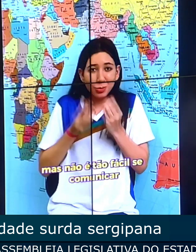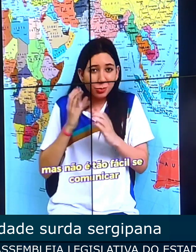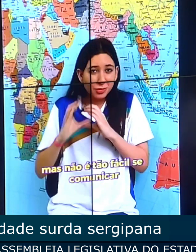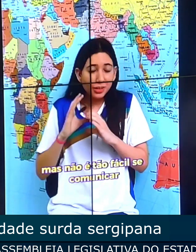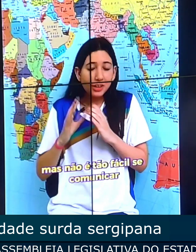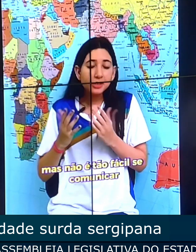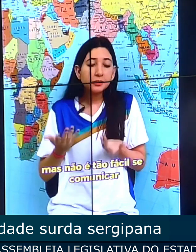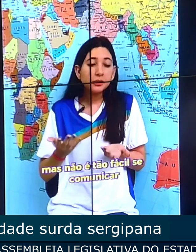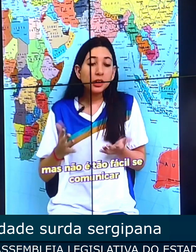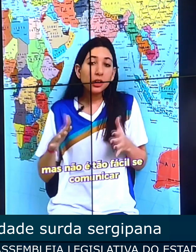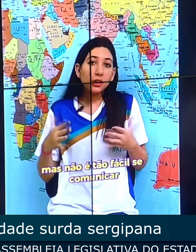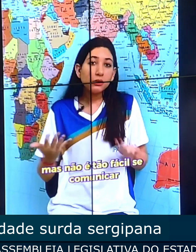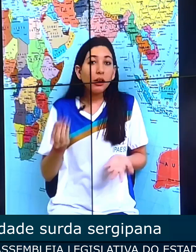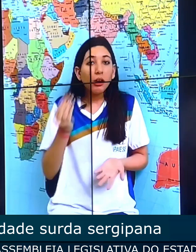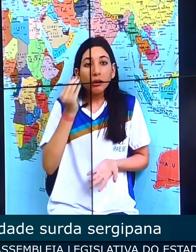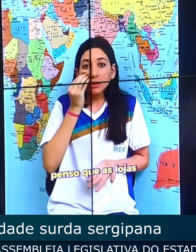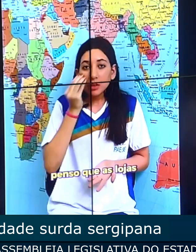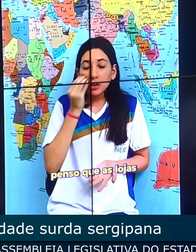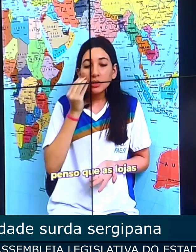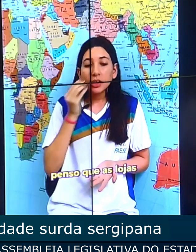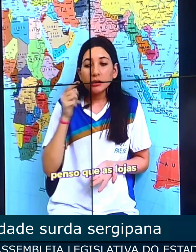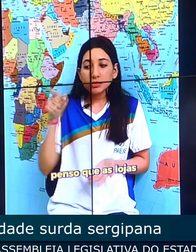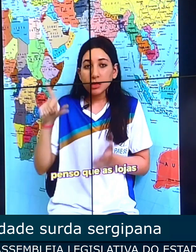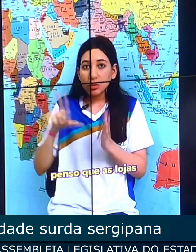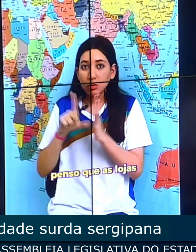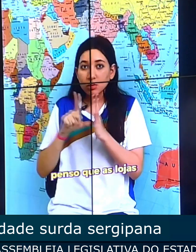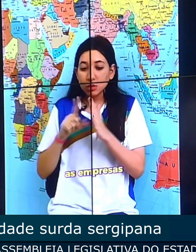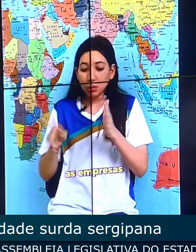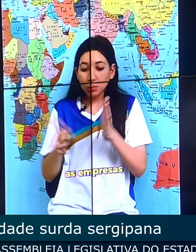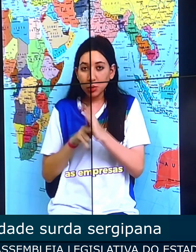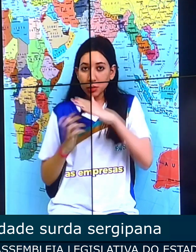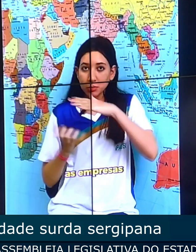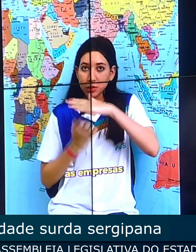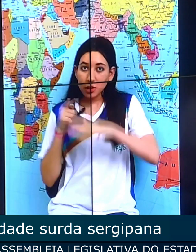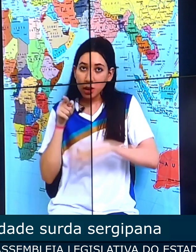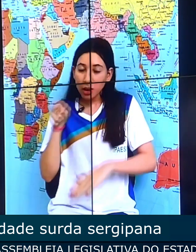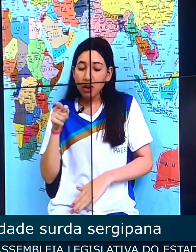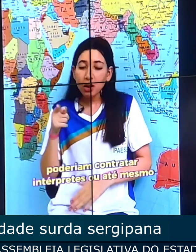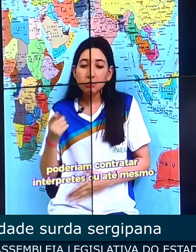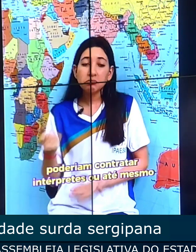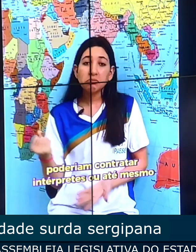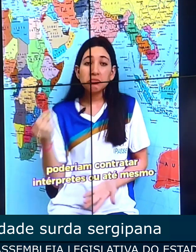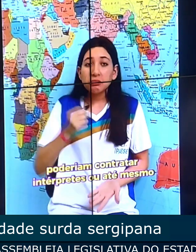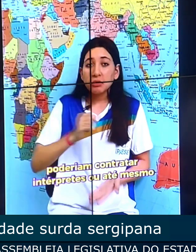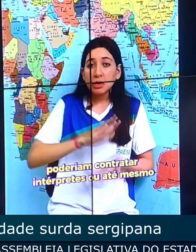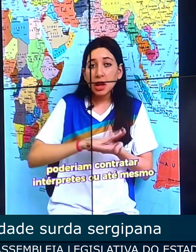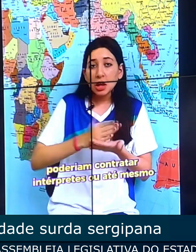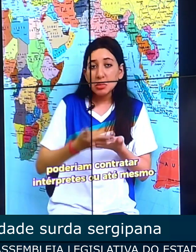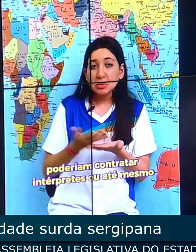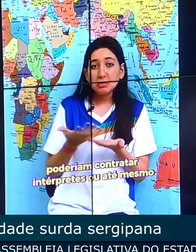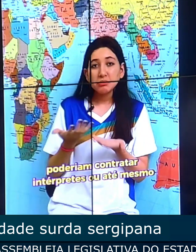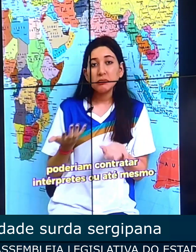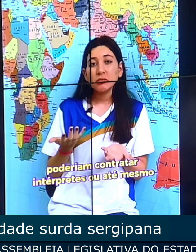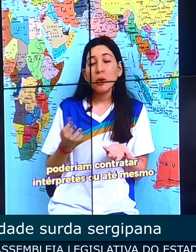tão fácil se comunicar. Penso que as lojas, as empresas poderiam contratar intérpretes ou até